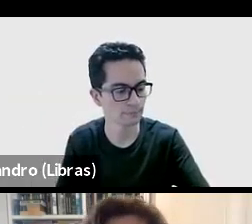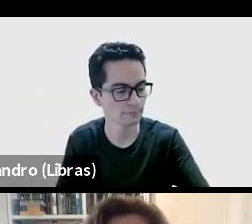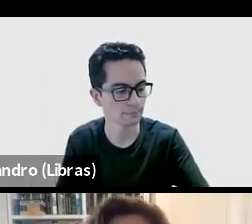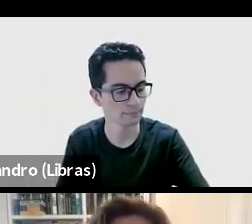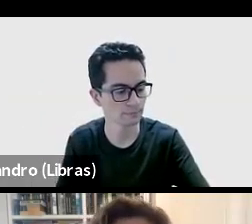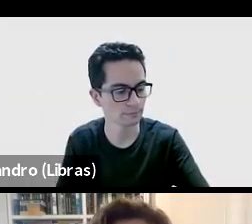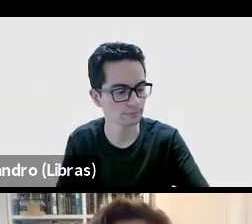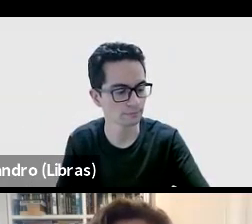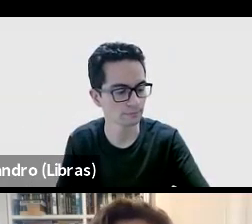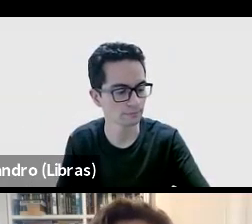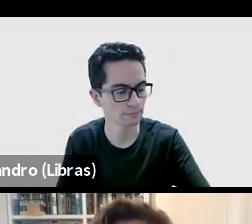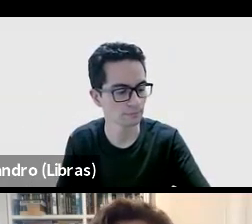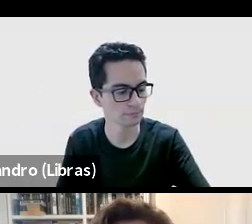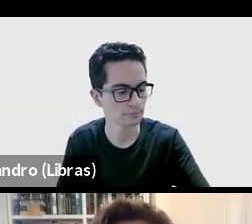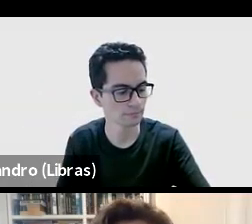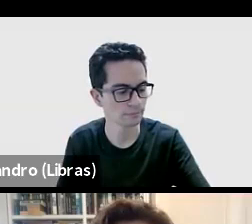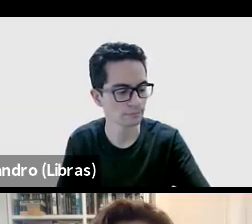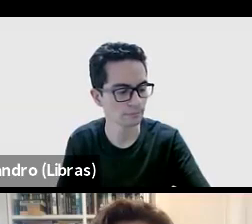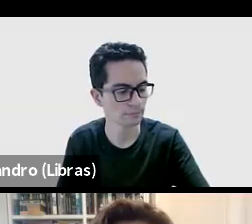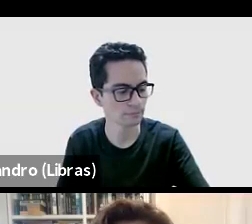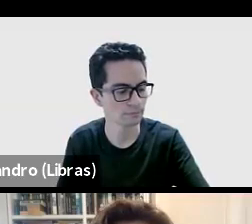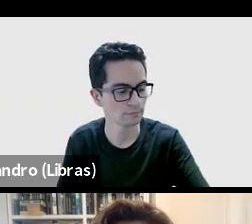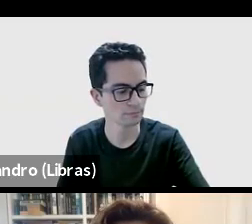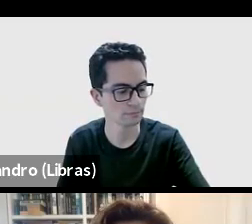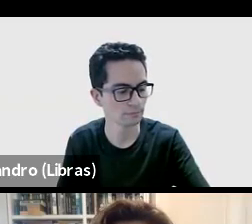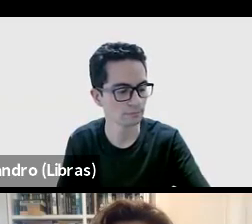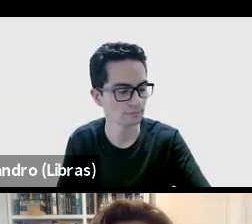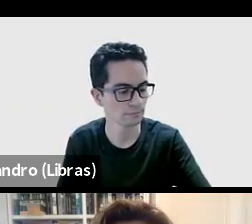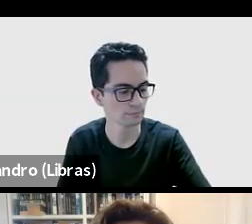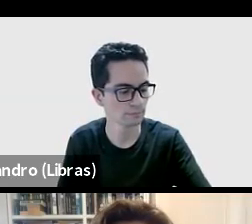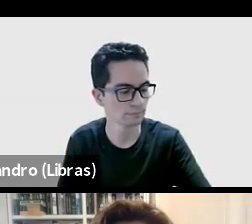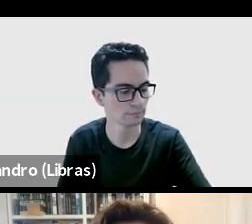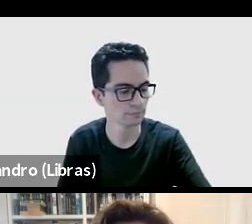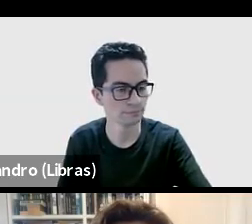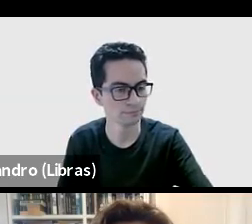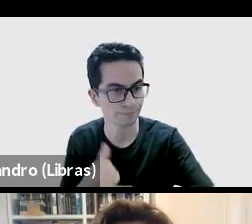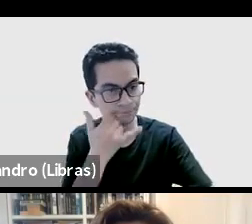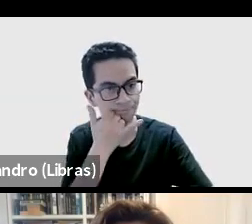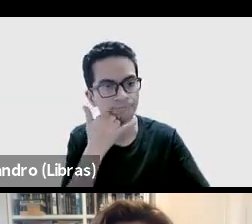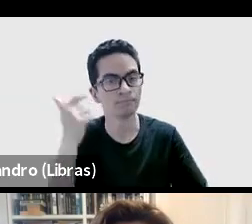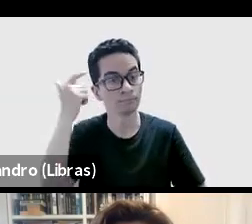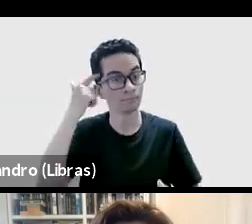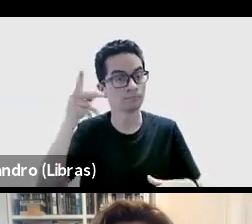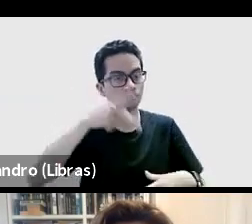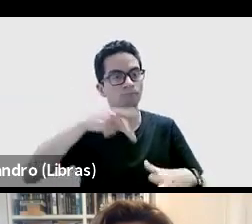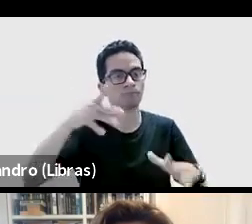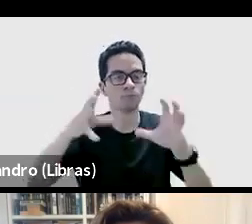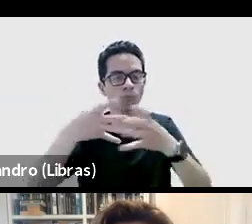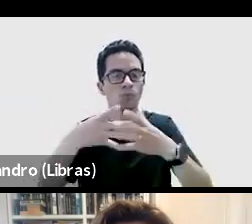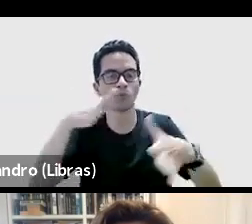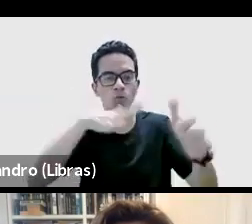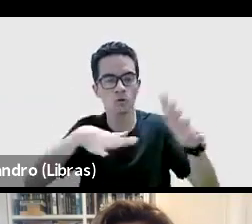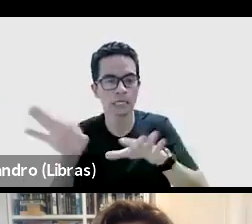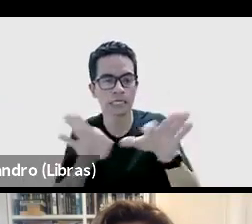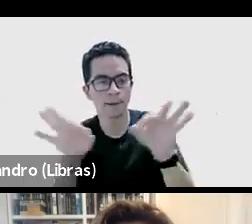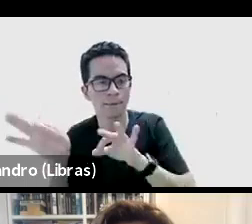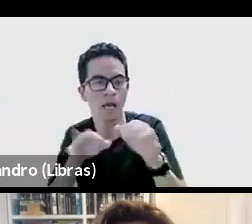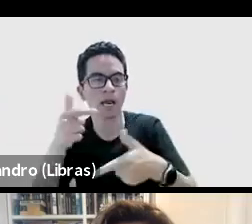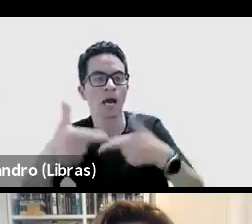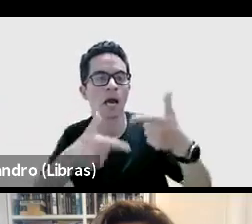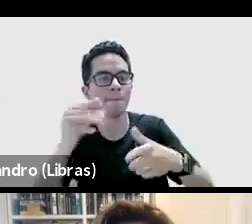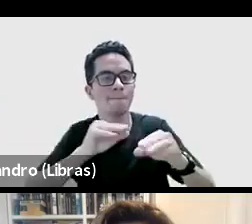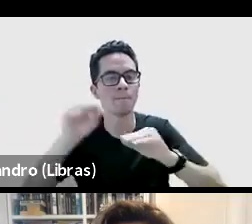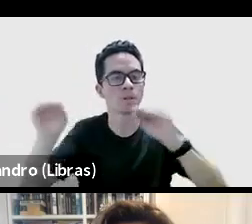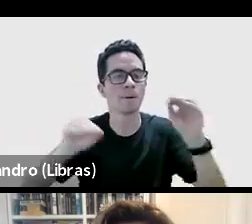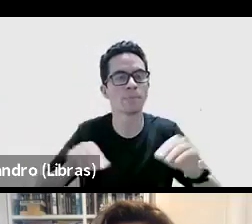E no caso do universo infantil, né, as descrições dos professores sobre os modos de trabalho com crianças imigrantes